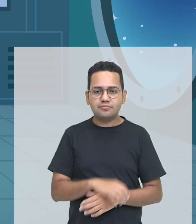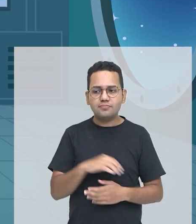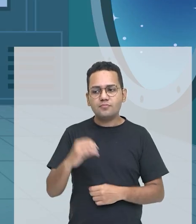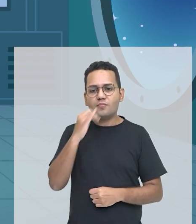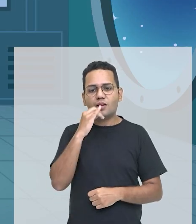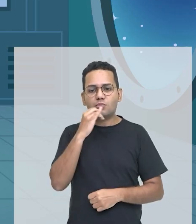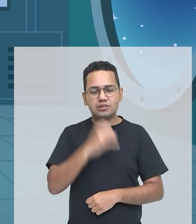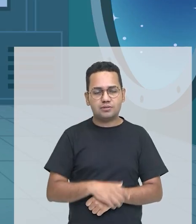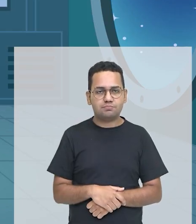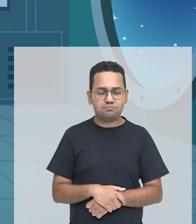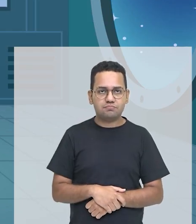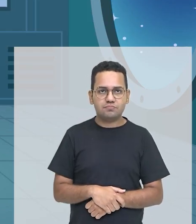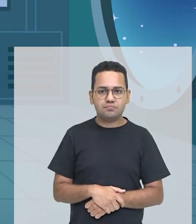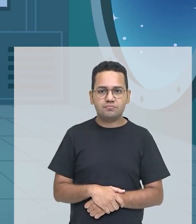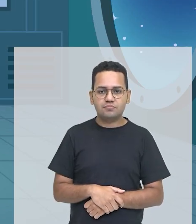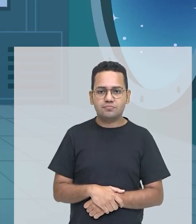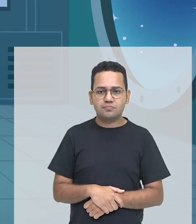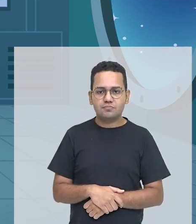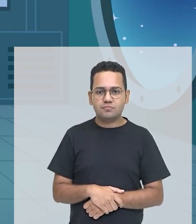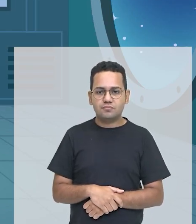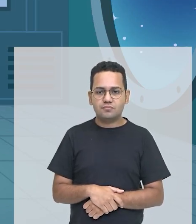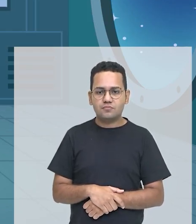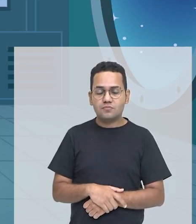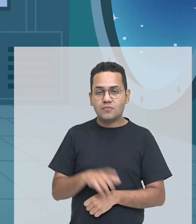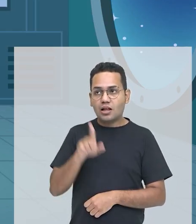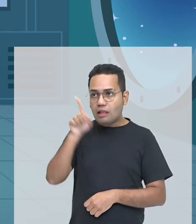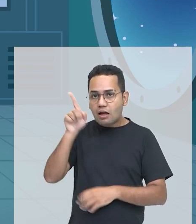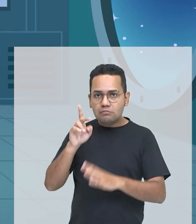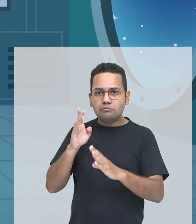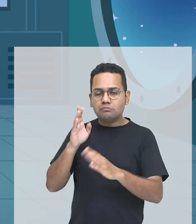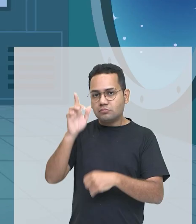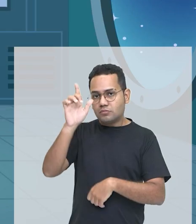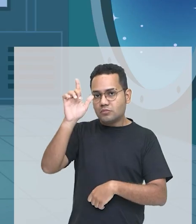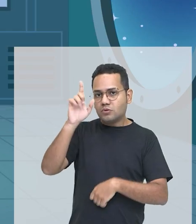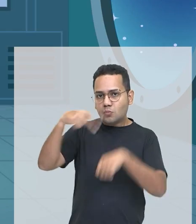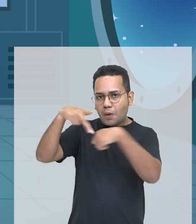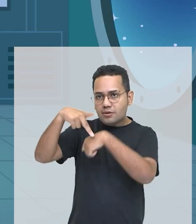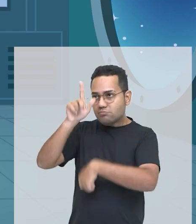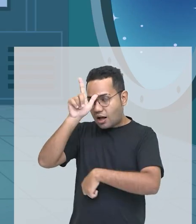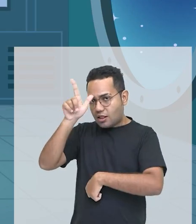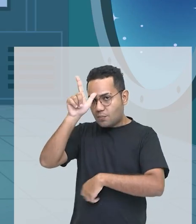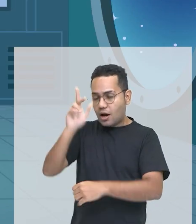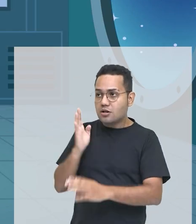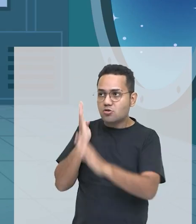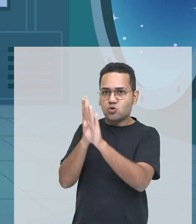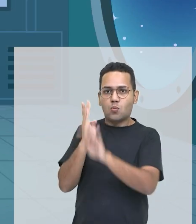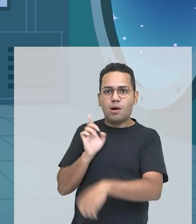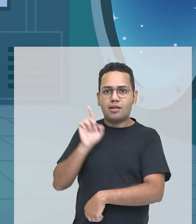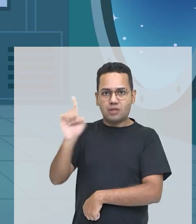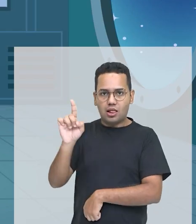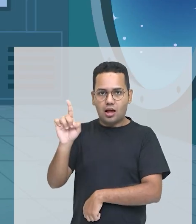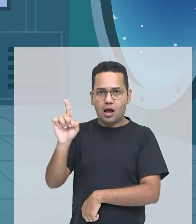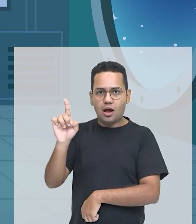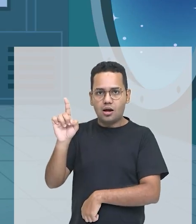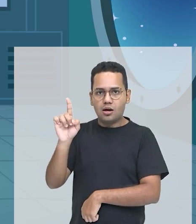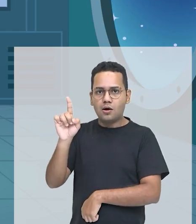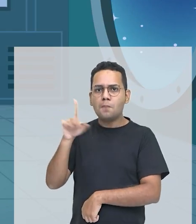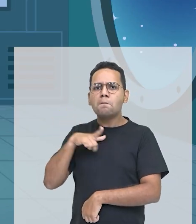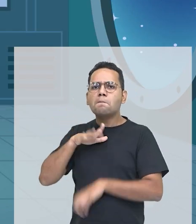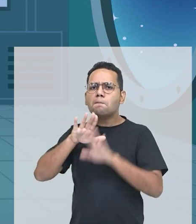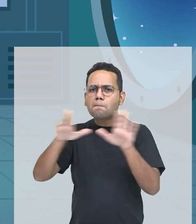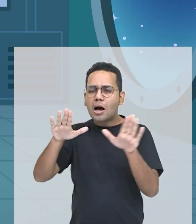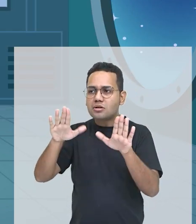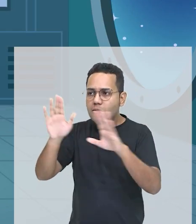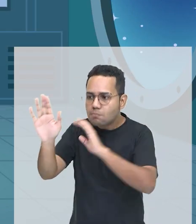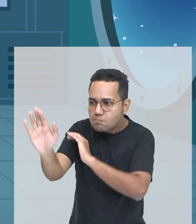extremamente importante na Alemanha. Essa informação, né, essa pesquisa, os resultados dela, serão trazidos até nós pela língua inglesa.